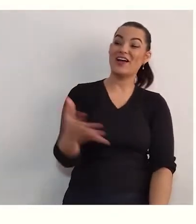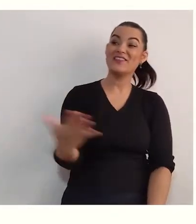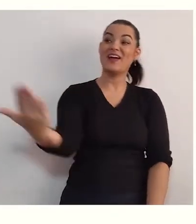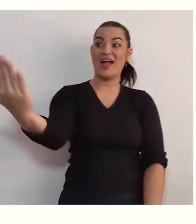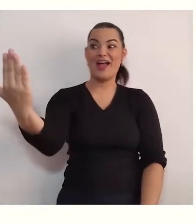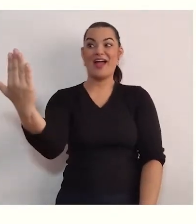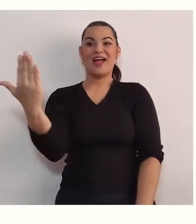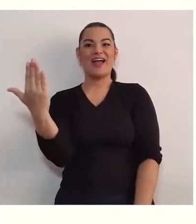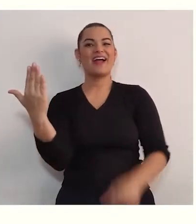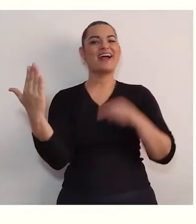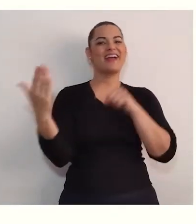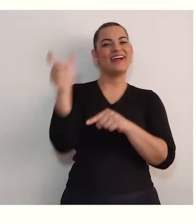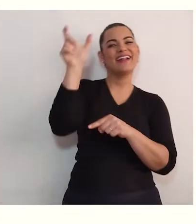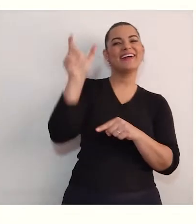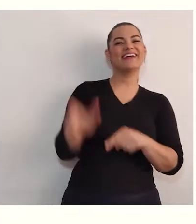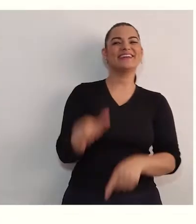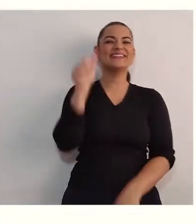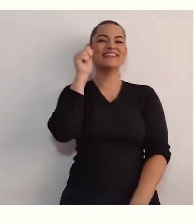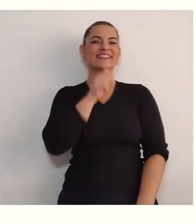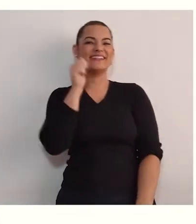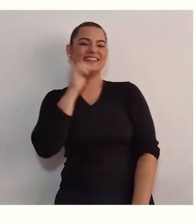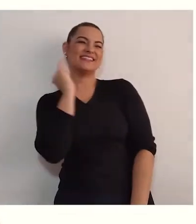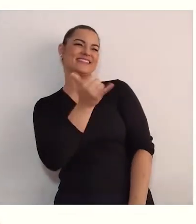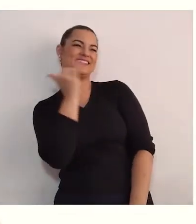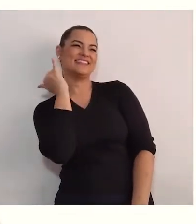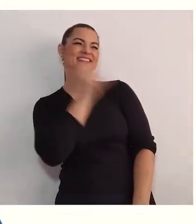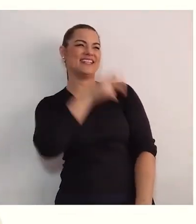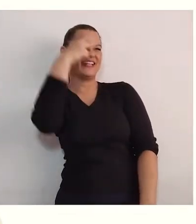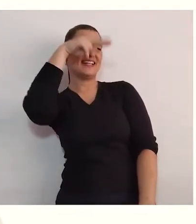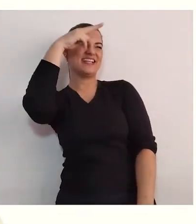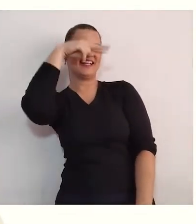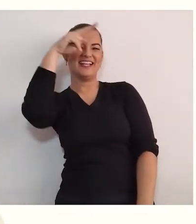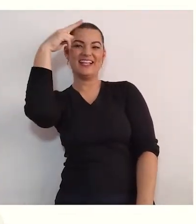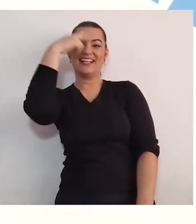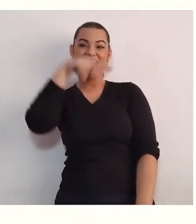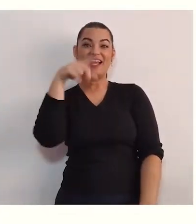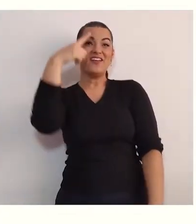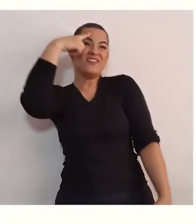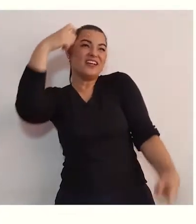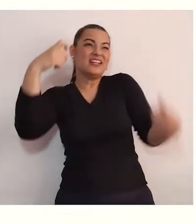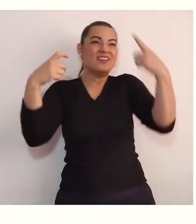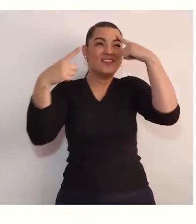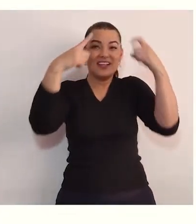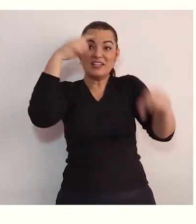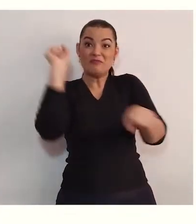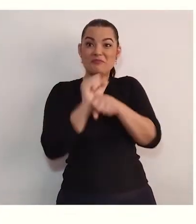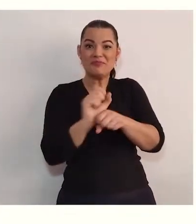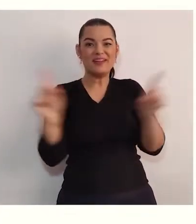Vem uma história, ela conta história e nunca para de inventar.